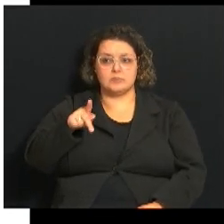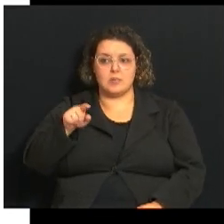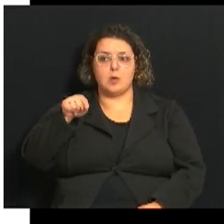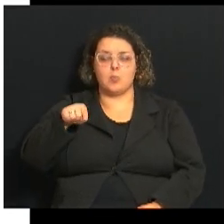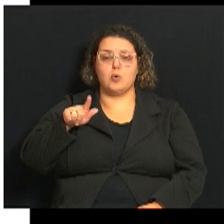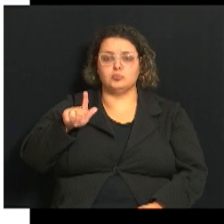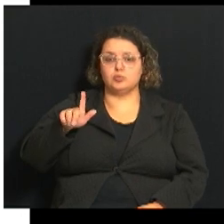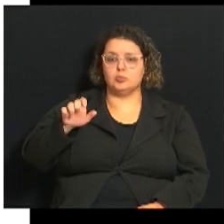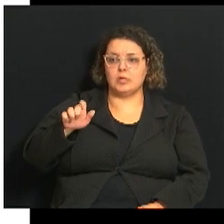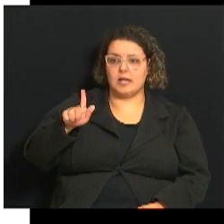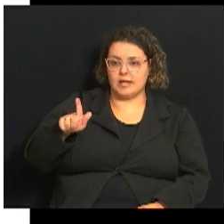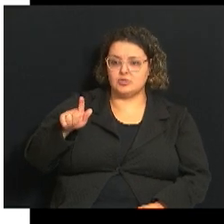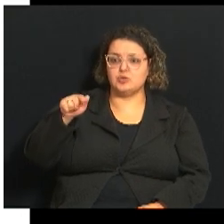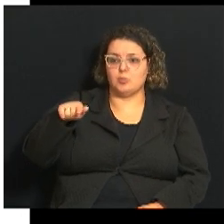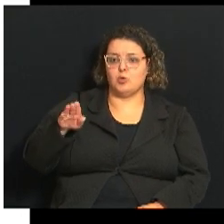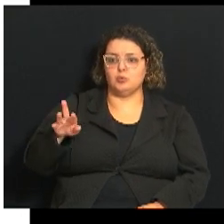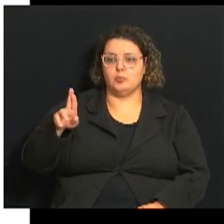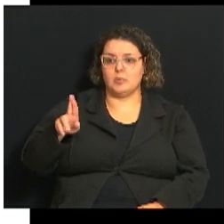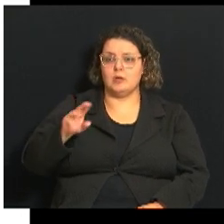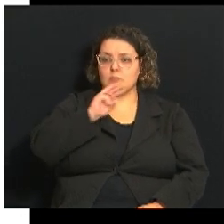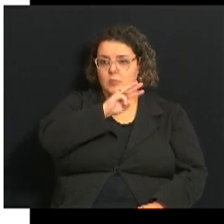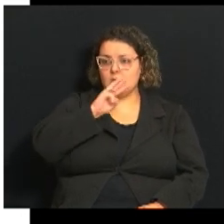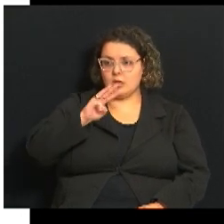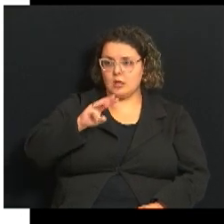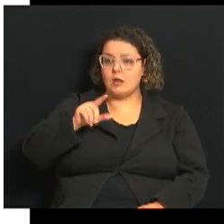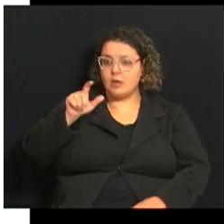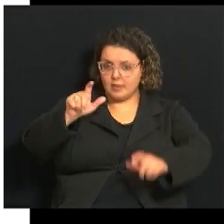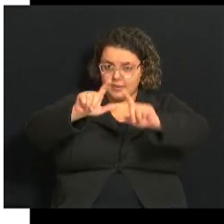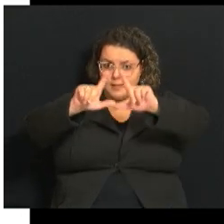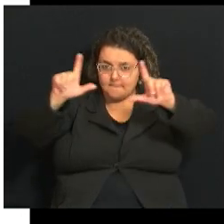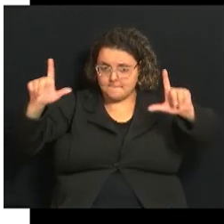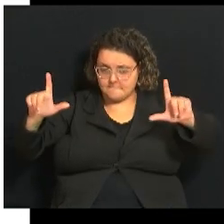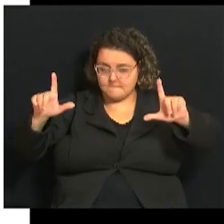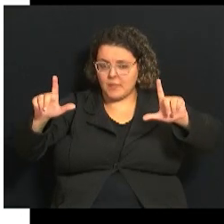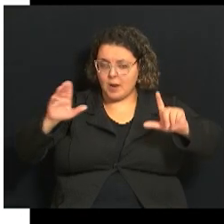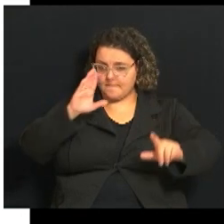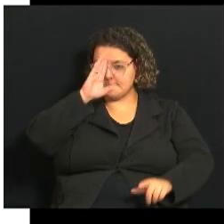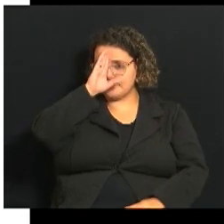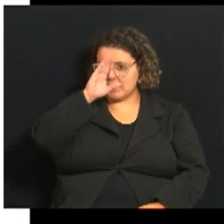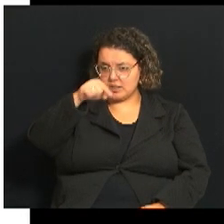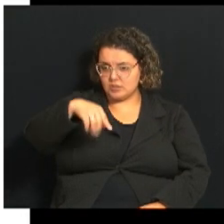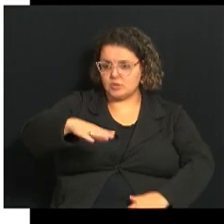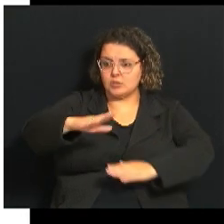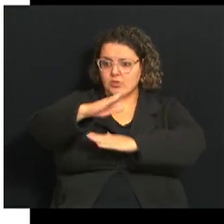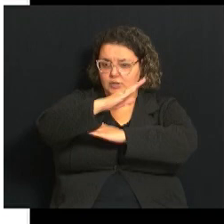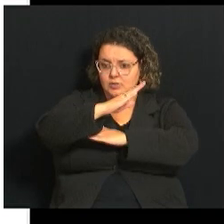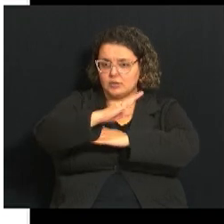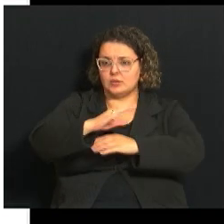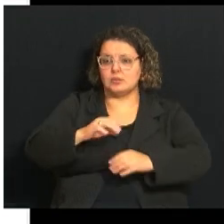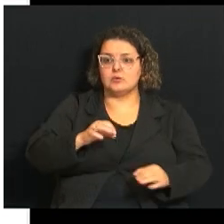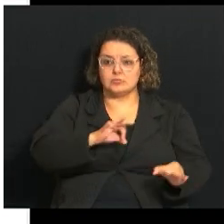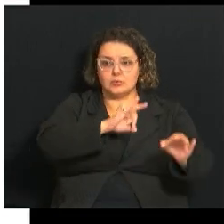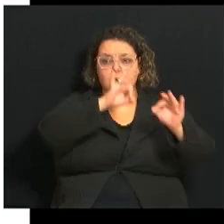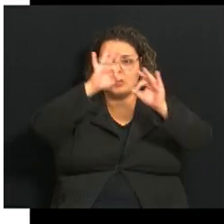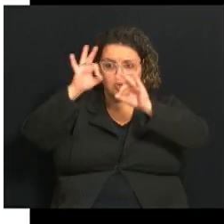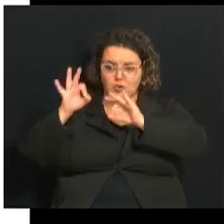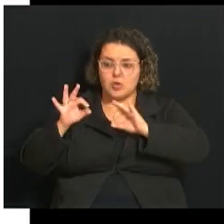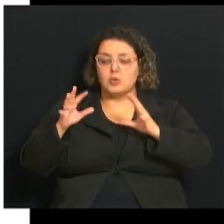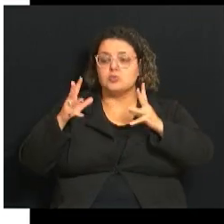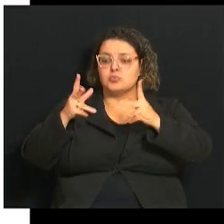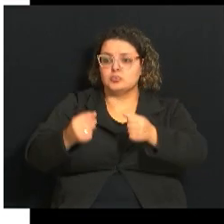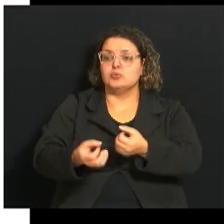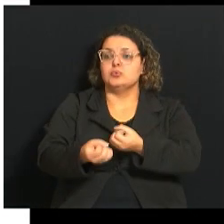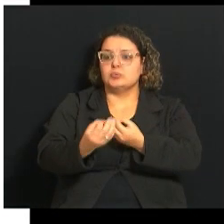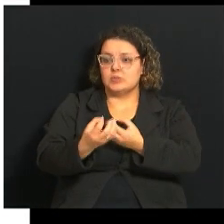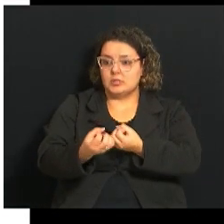campinas.sp.leg.br, assim que você digita o site, essa é a página principal aqui do Legislativo, que você confere aqui todas as